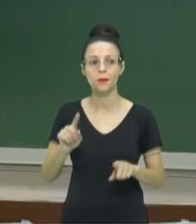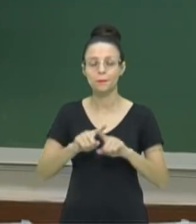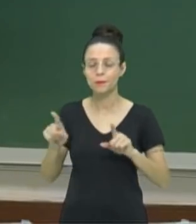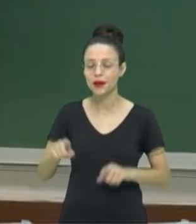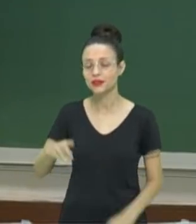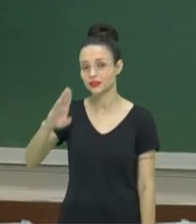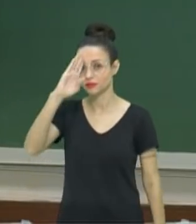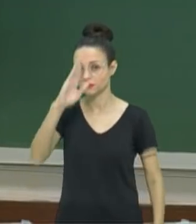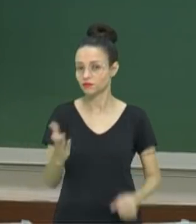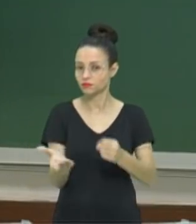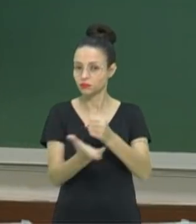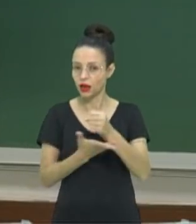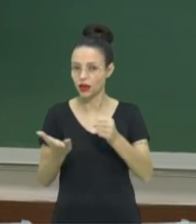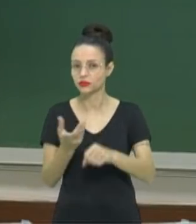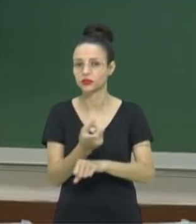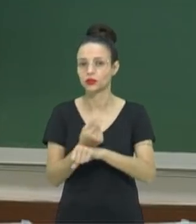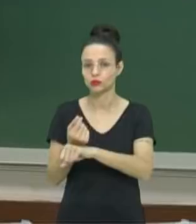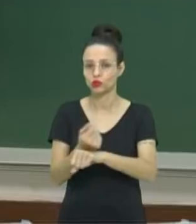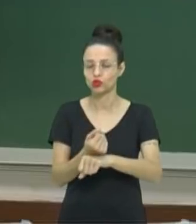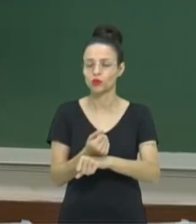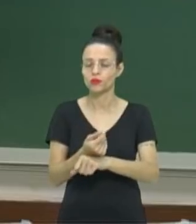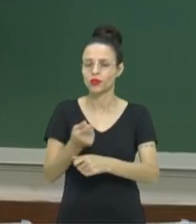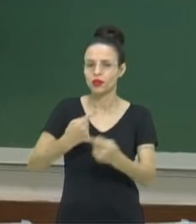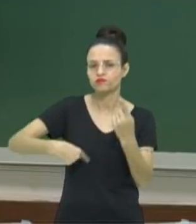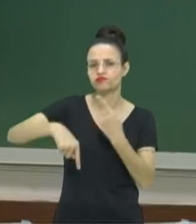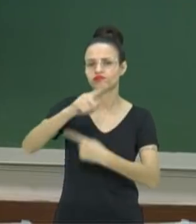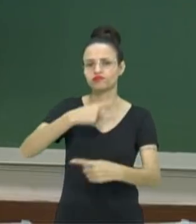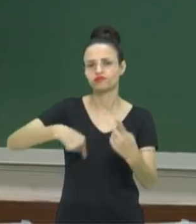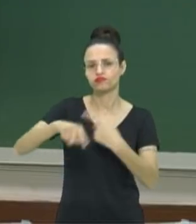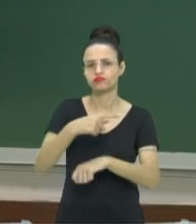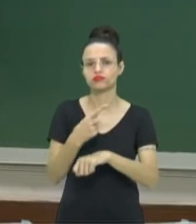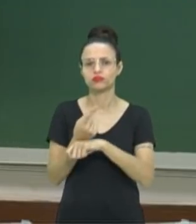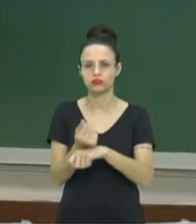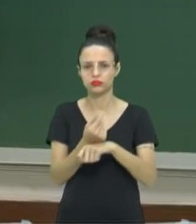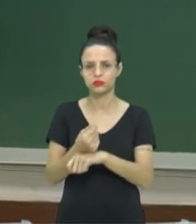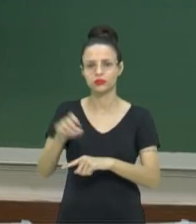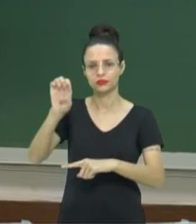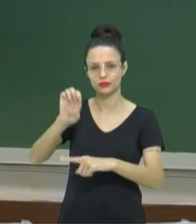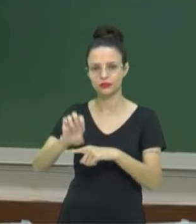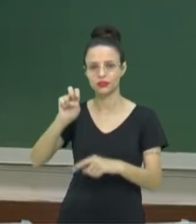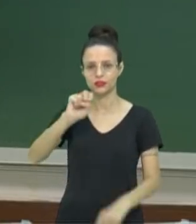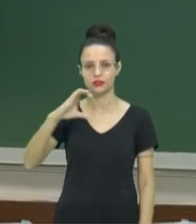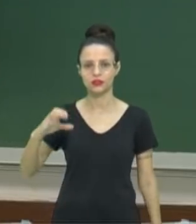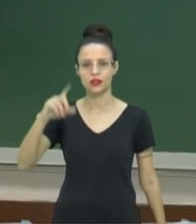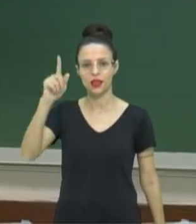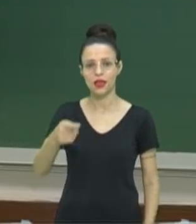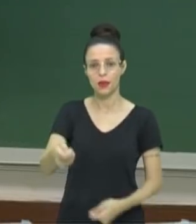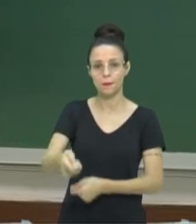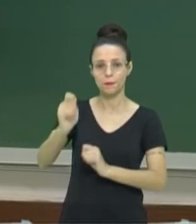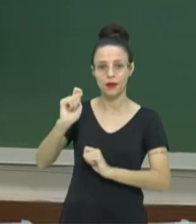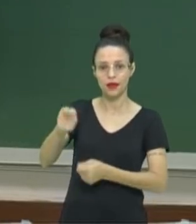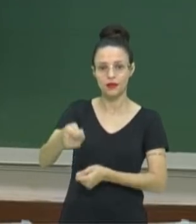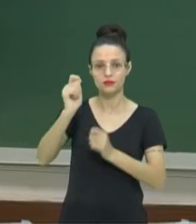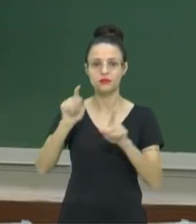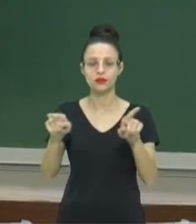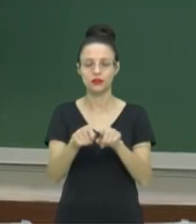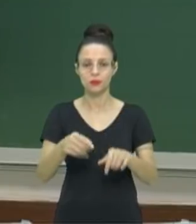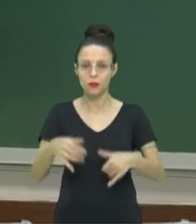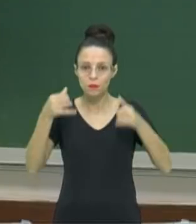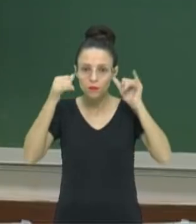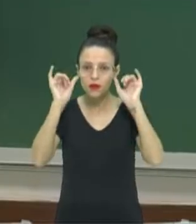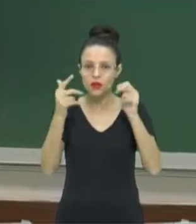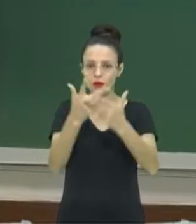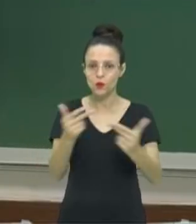da economia ali, que movimenta a economia do estado, né? É a pesca e a pecuária, que são